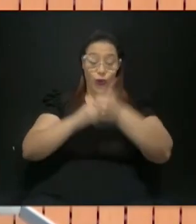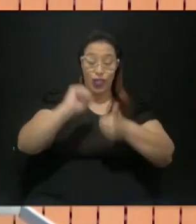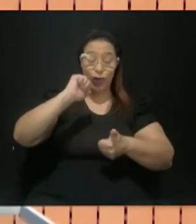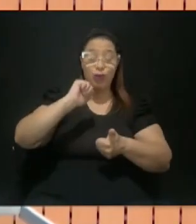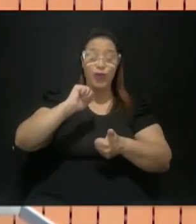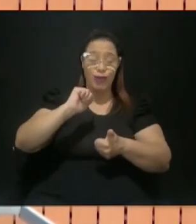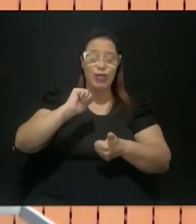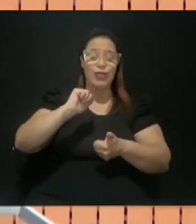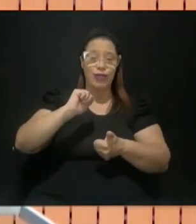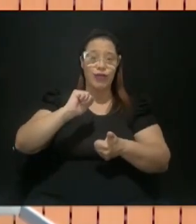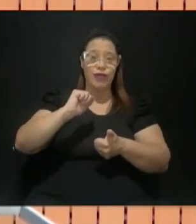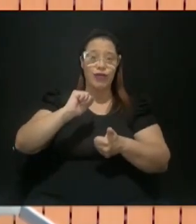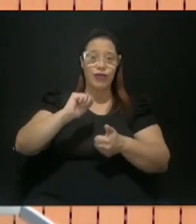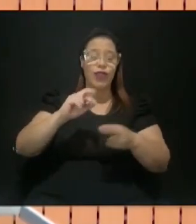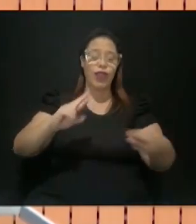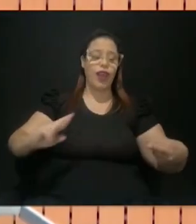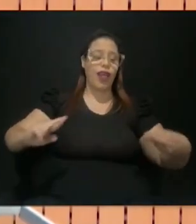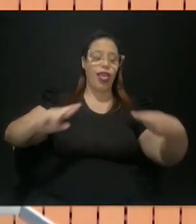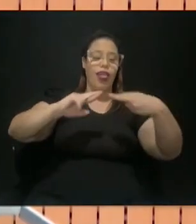a religião.